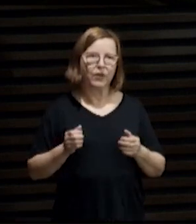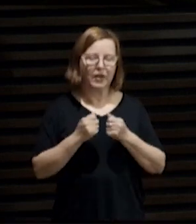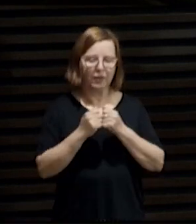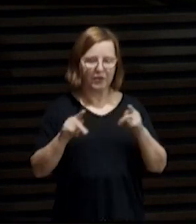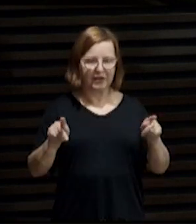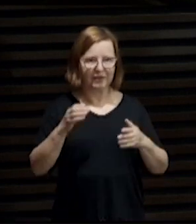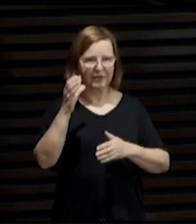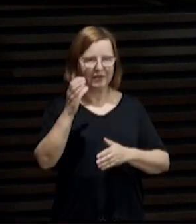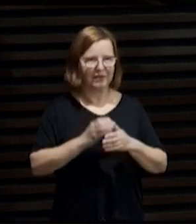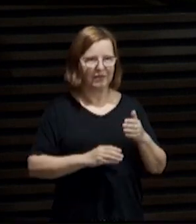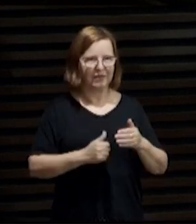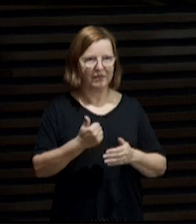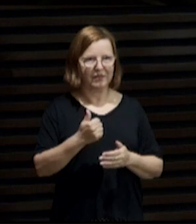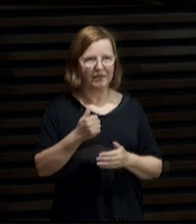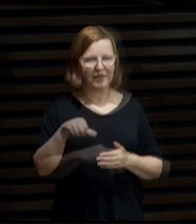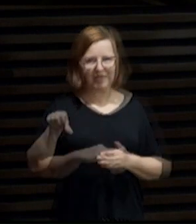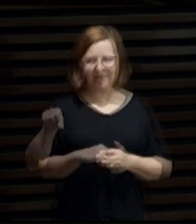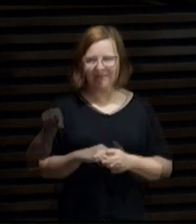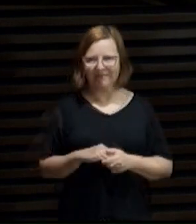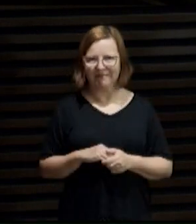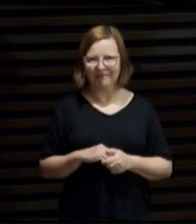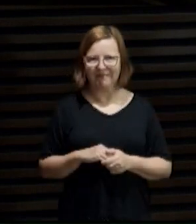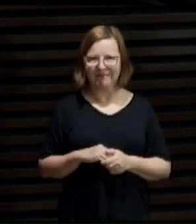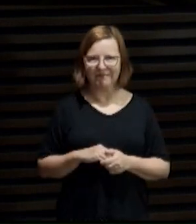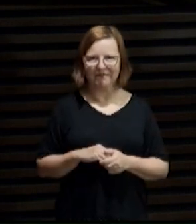capítulo 19, o último texto que nós vamos ler hoje.